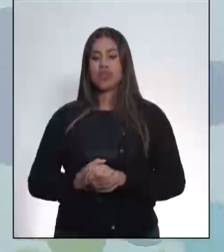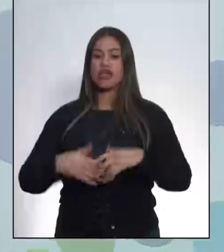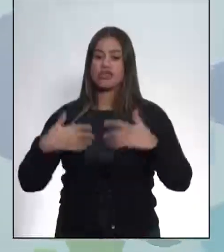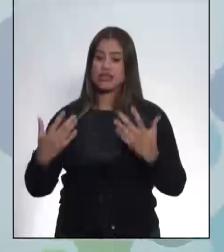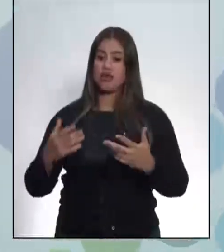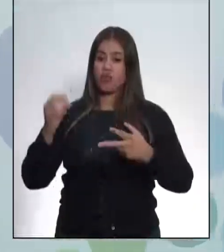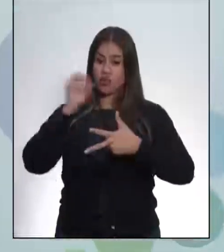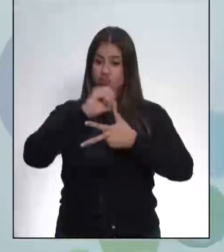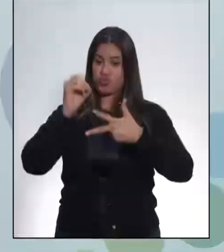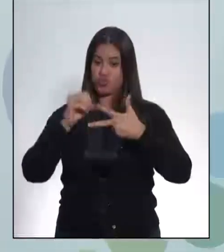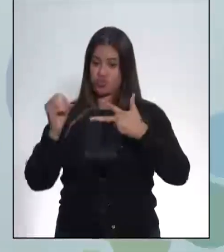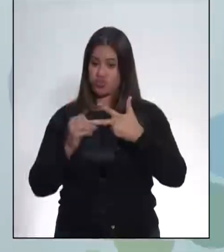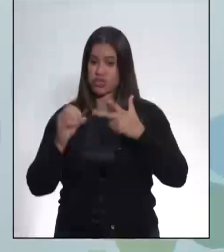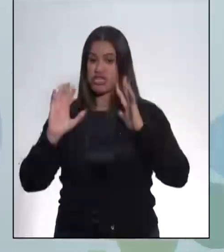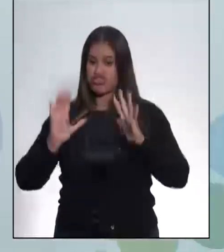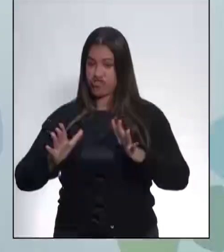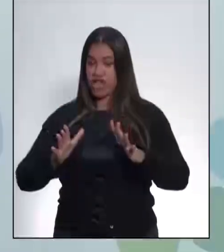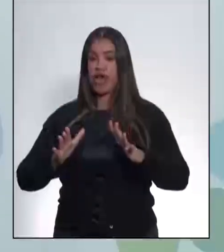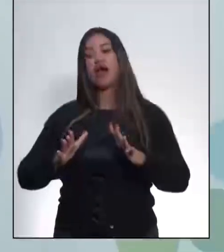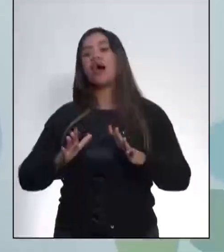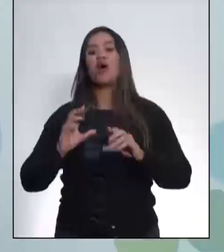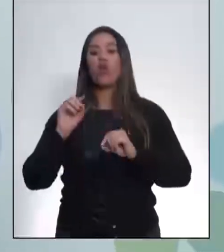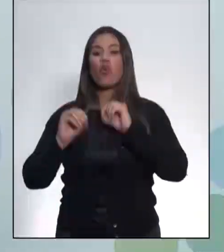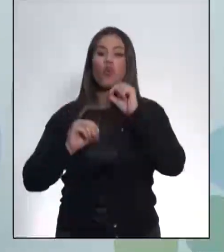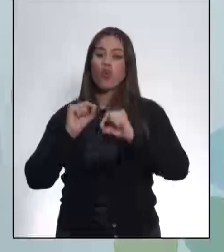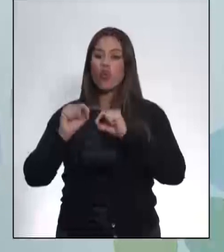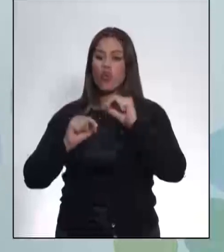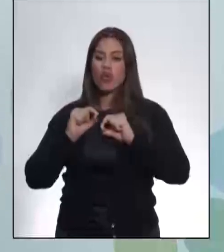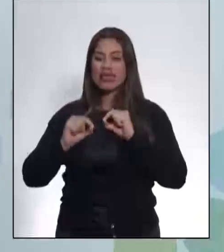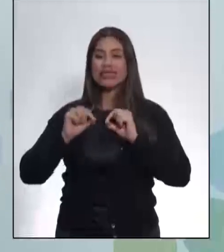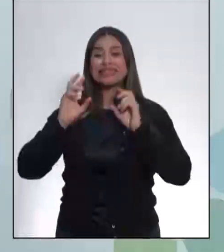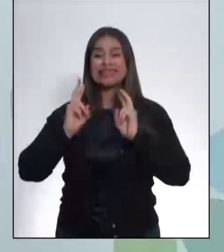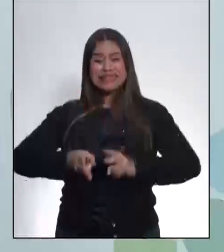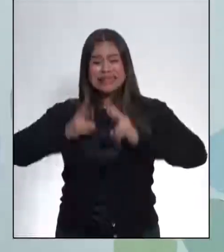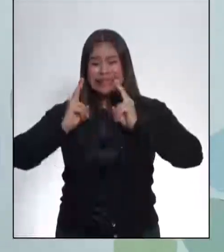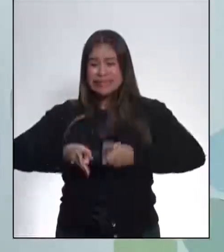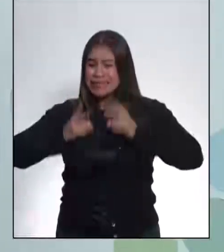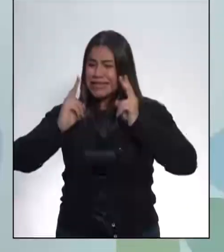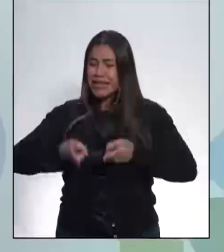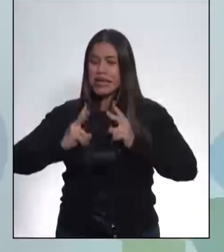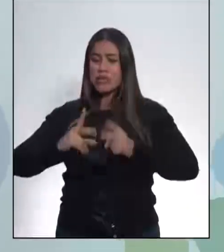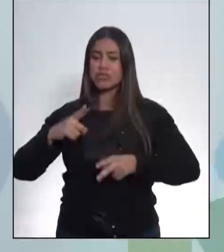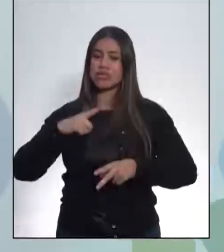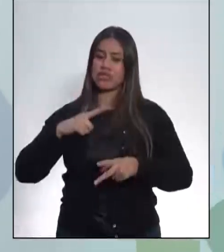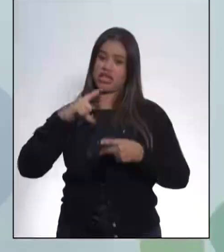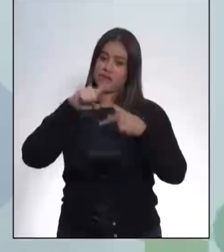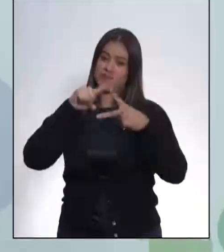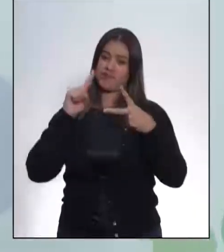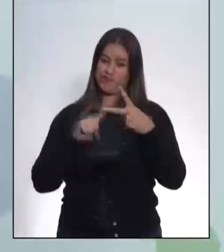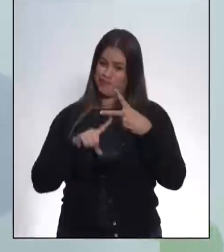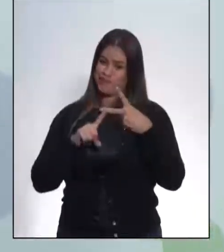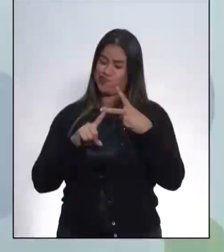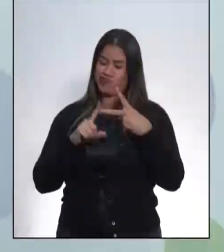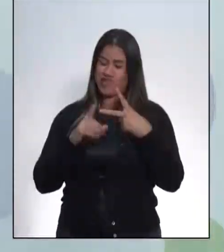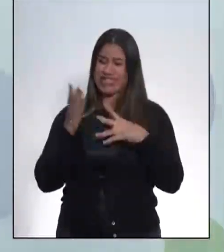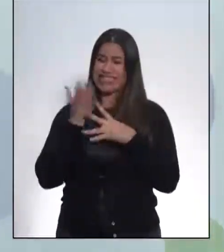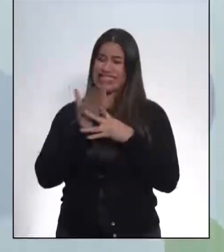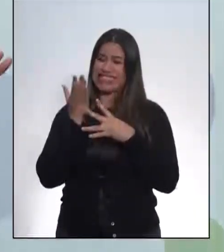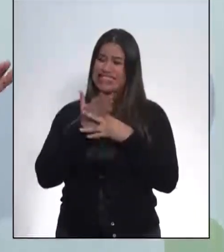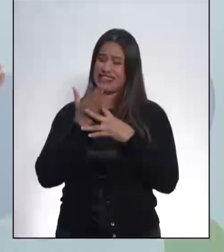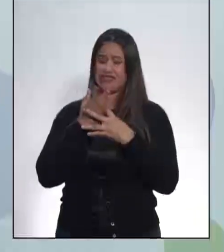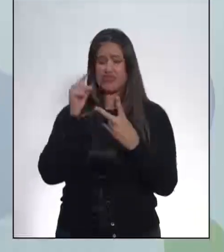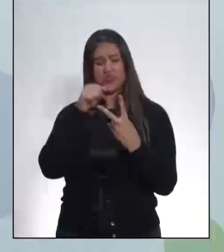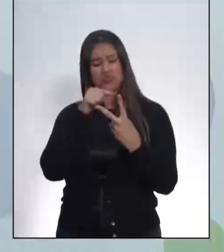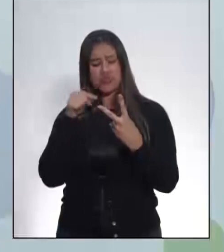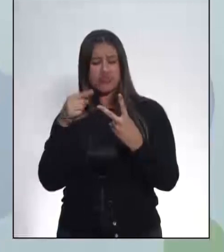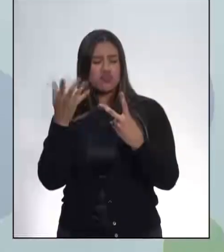fez Enem, quem já testou e simulou, sabe, a gente sempre, absolutamente sempre, fica entre 2 questões. E aí, né, a gente às